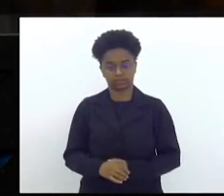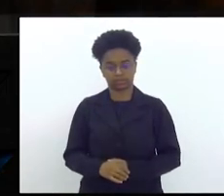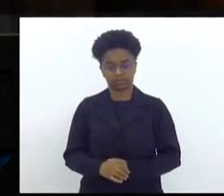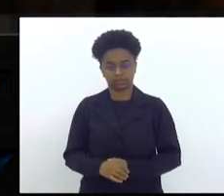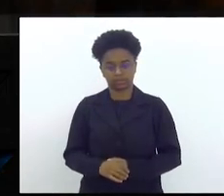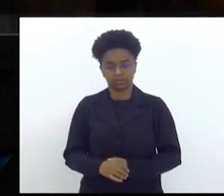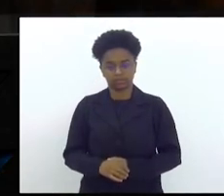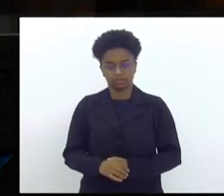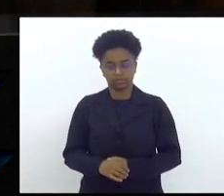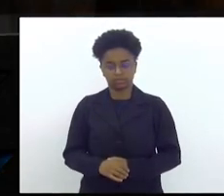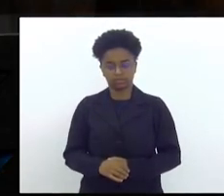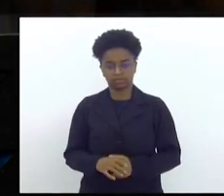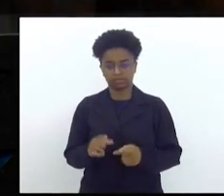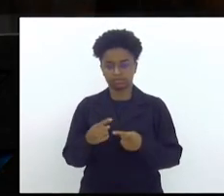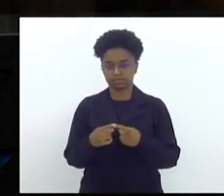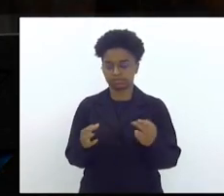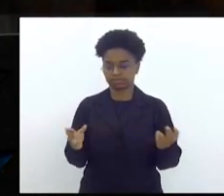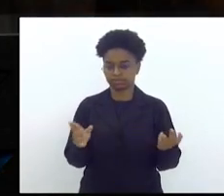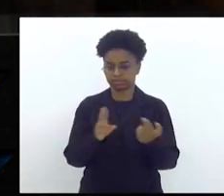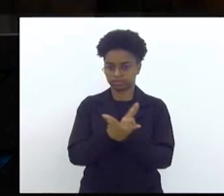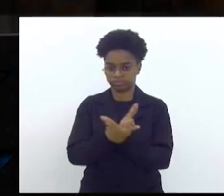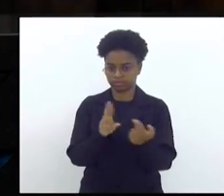as relações